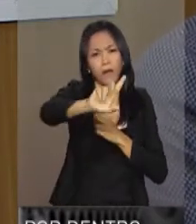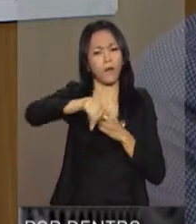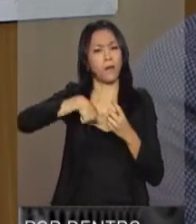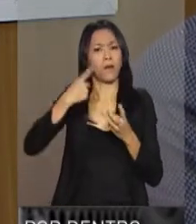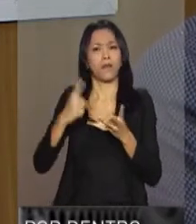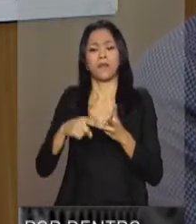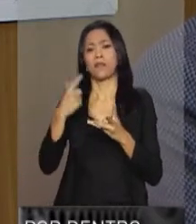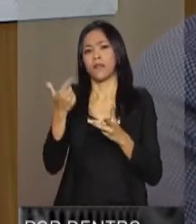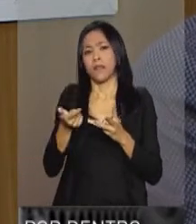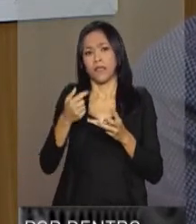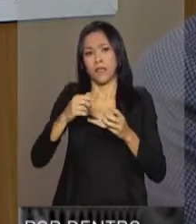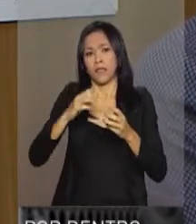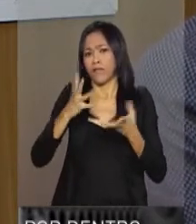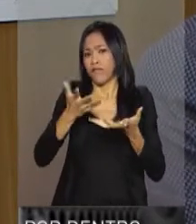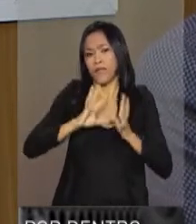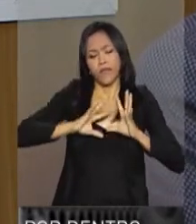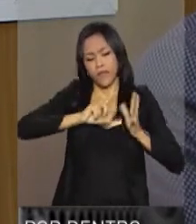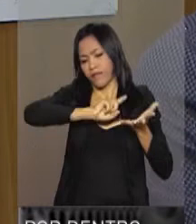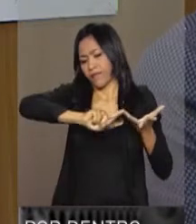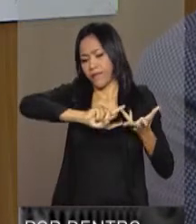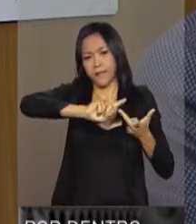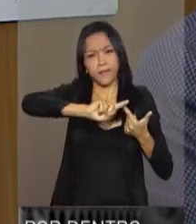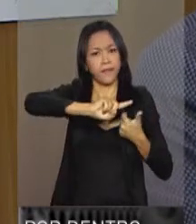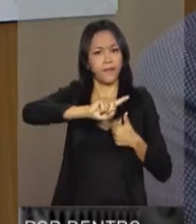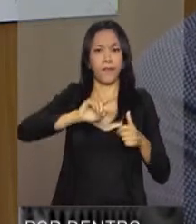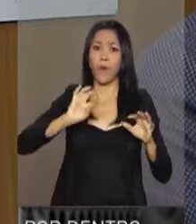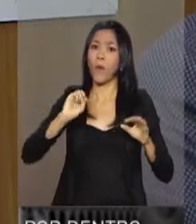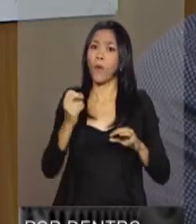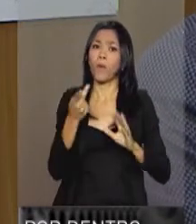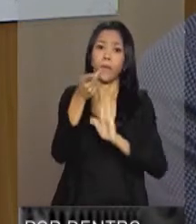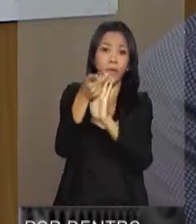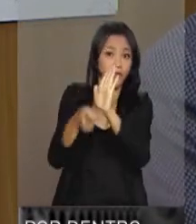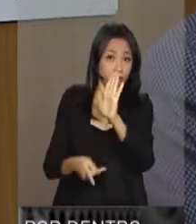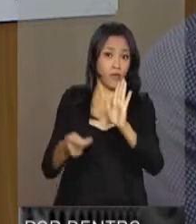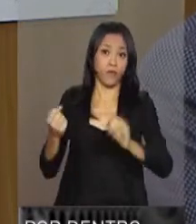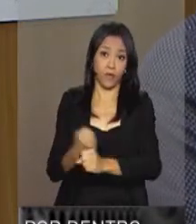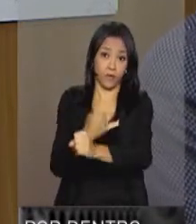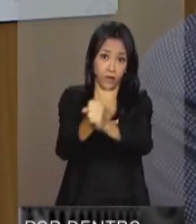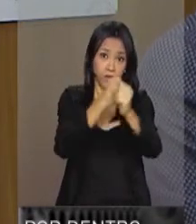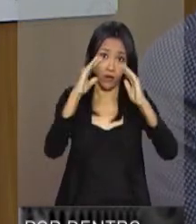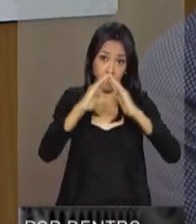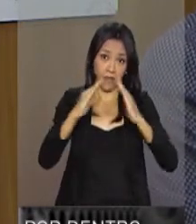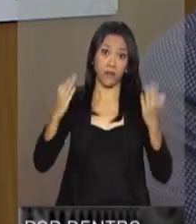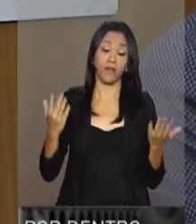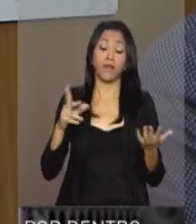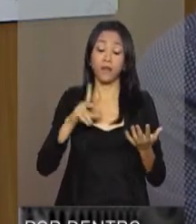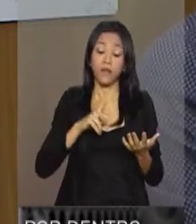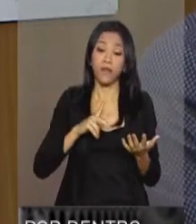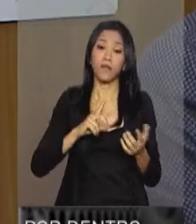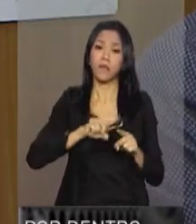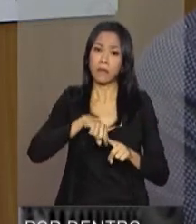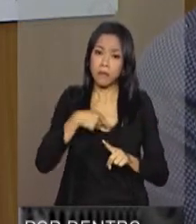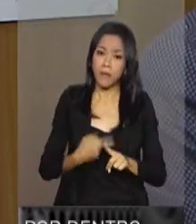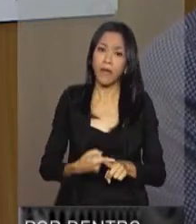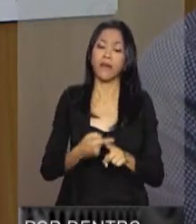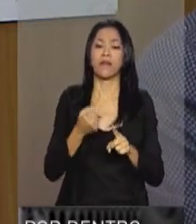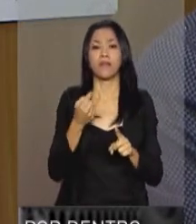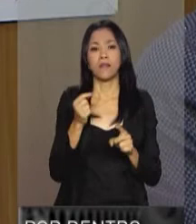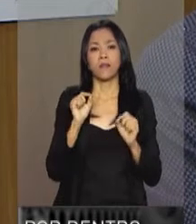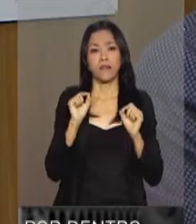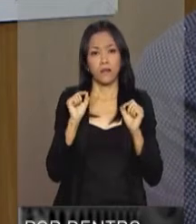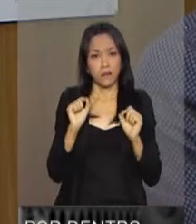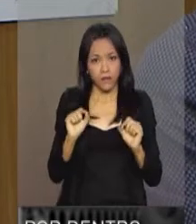tratamento do esgotamento sanitário enfim eu para os projetos de habitação nós temos cada vez mais colocado à disposição